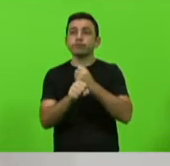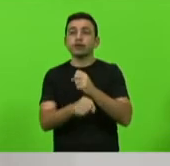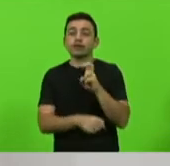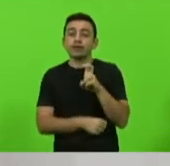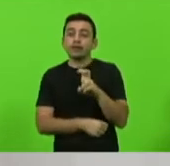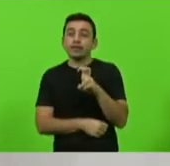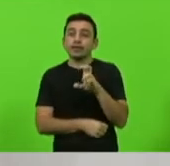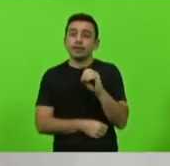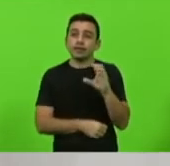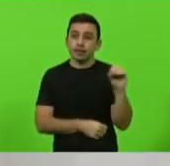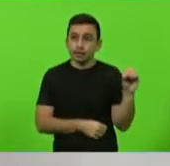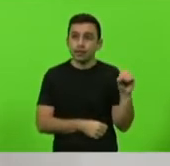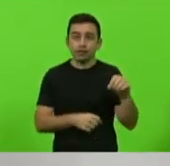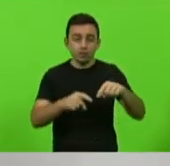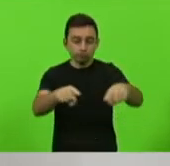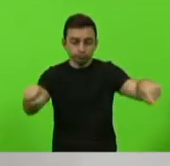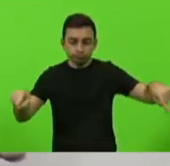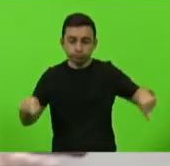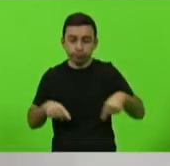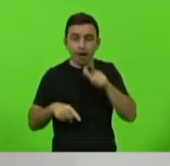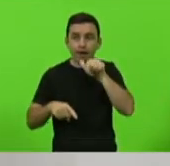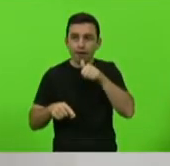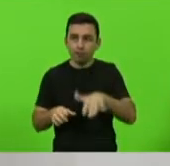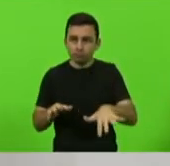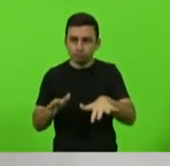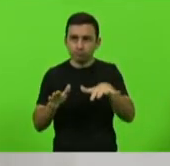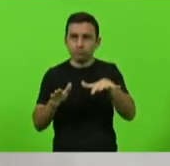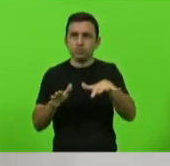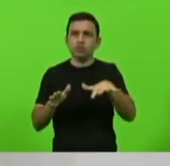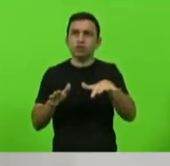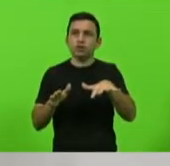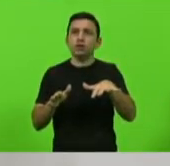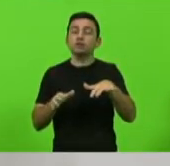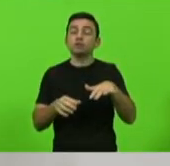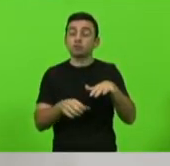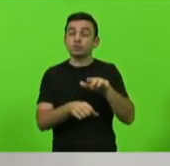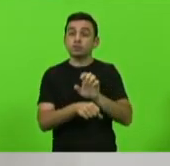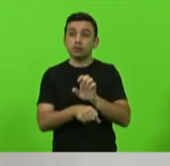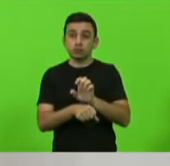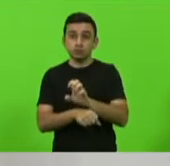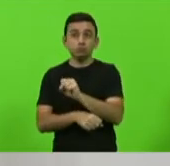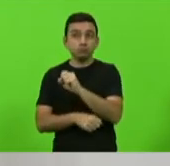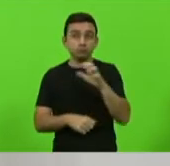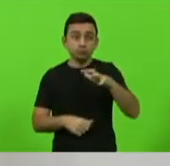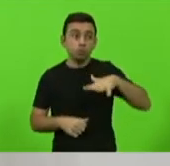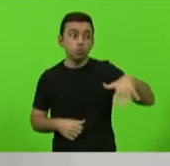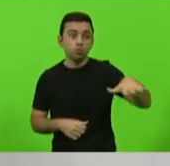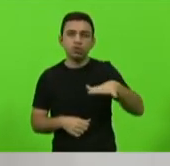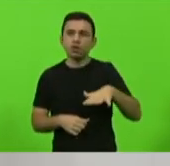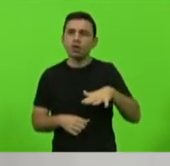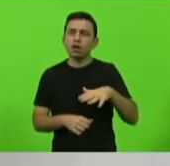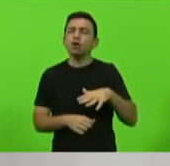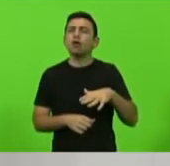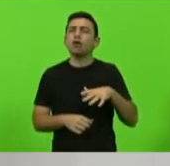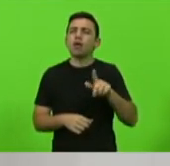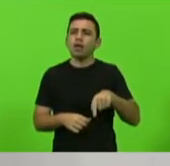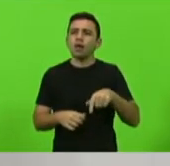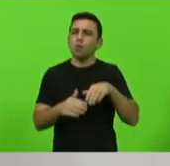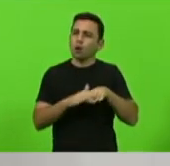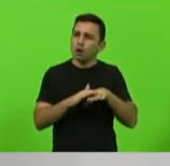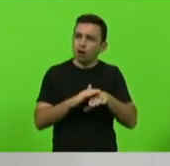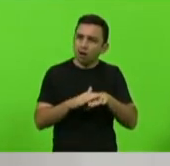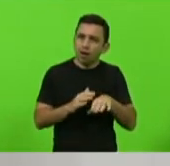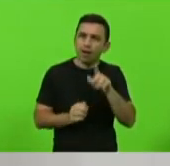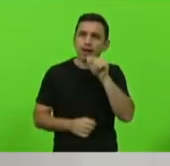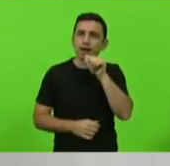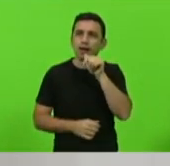500 cisternas a nível de estado de Santa Catarina para armazenar água,